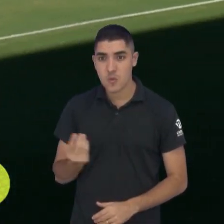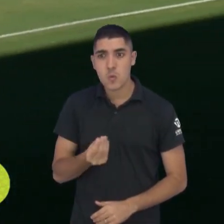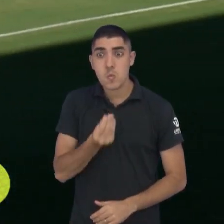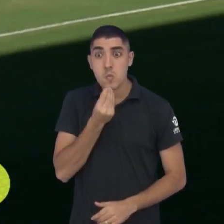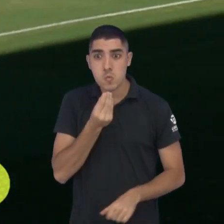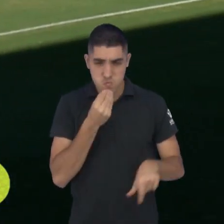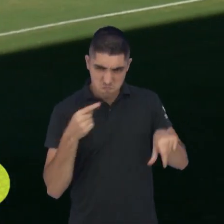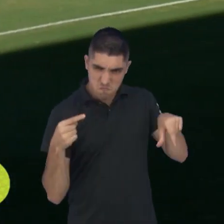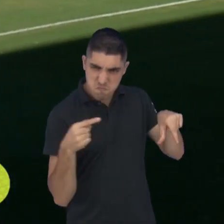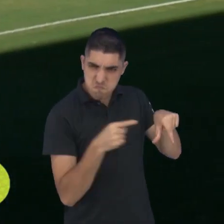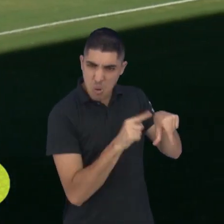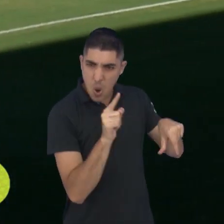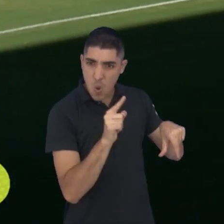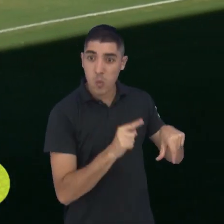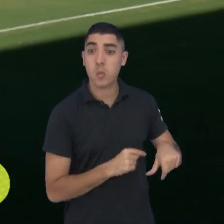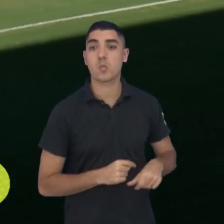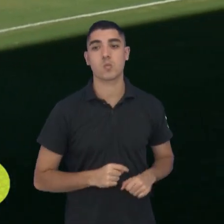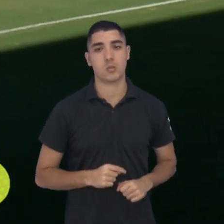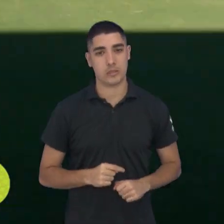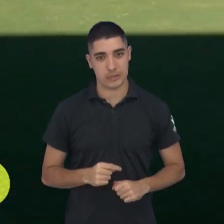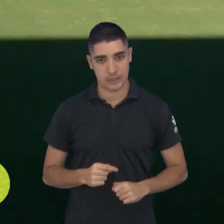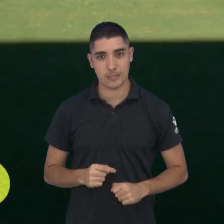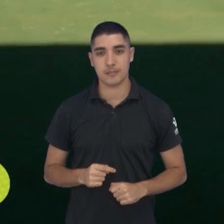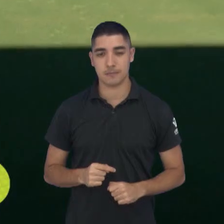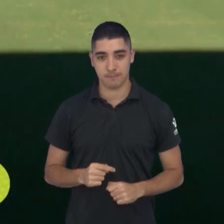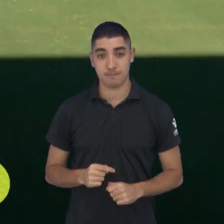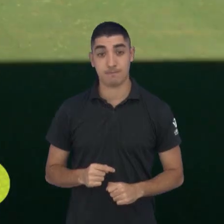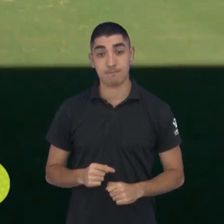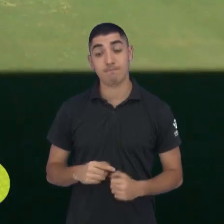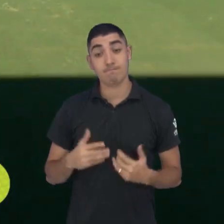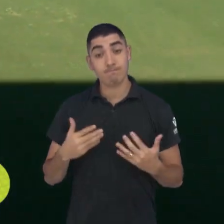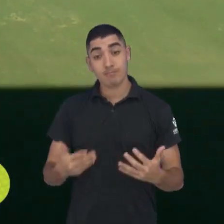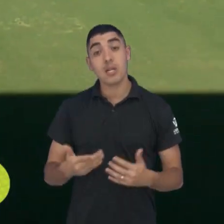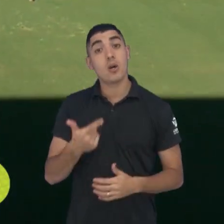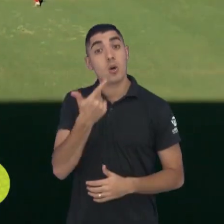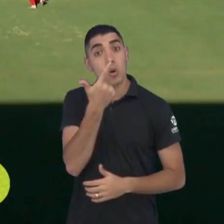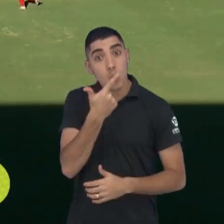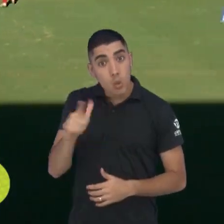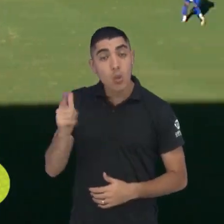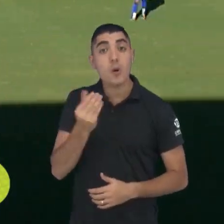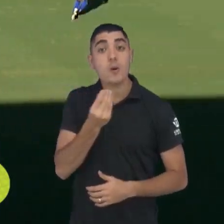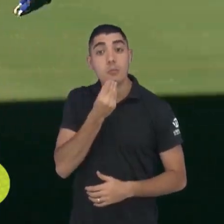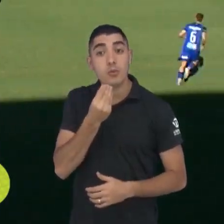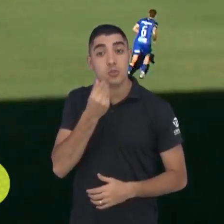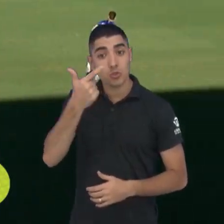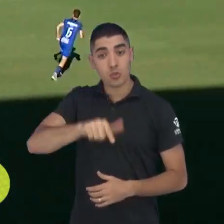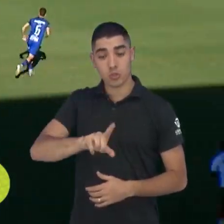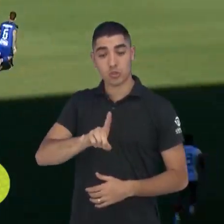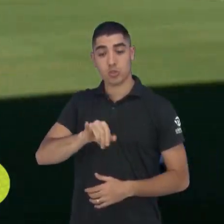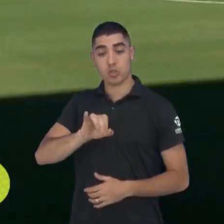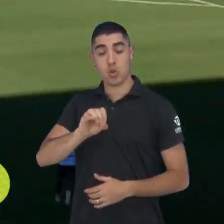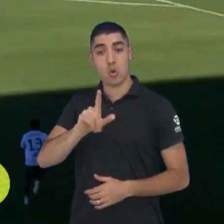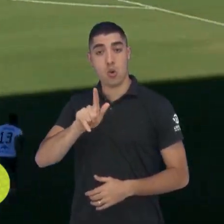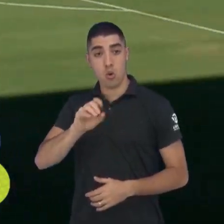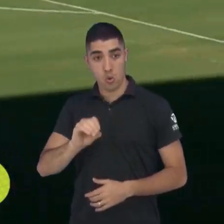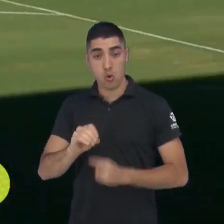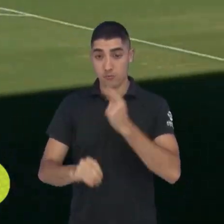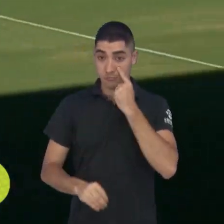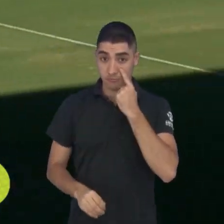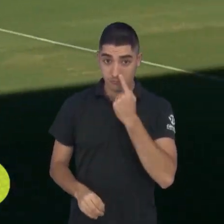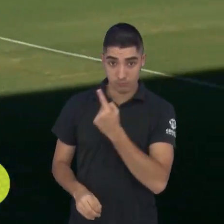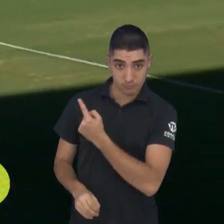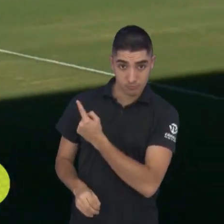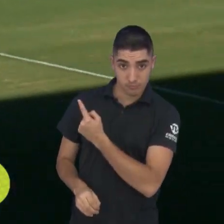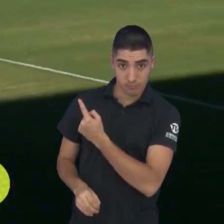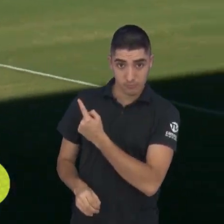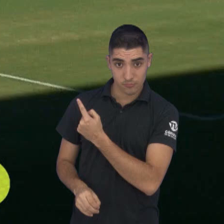bola explodiu no travessão de Ariel. E ainda teve tempo para Diogo Carlos receber nas costas da defesa e bater